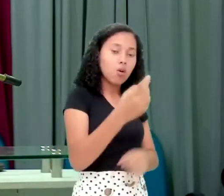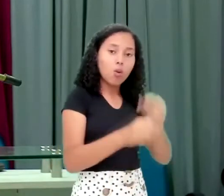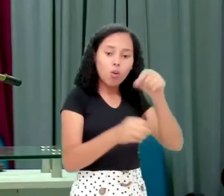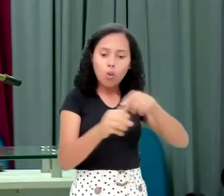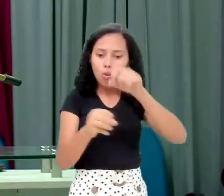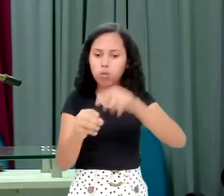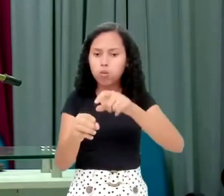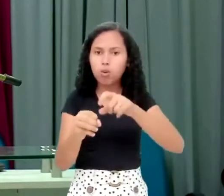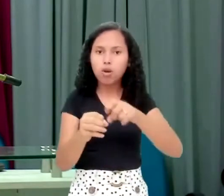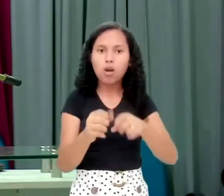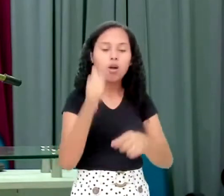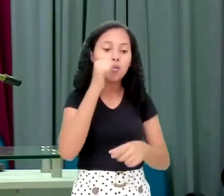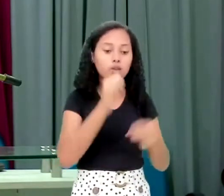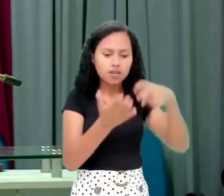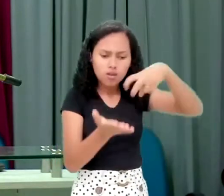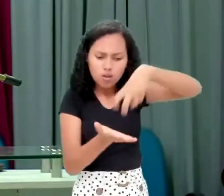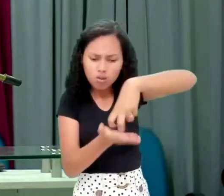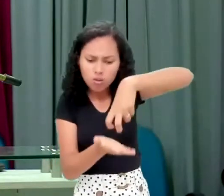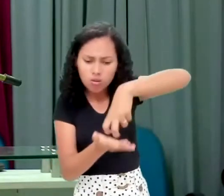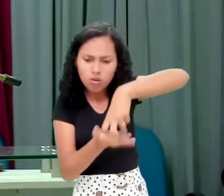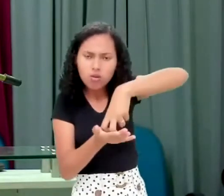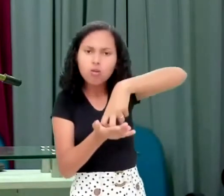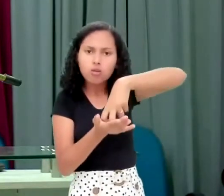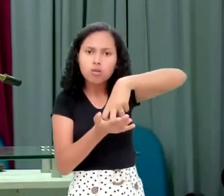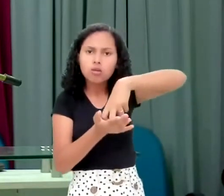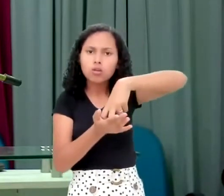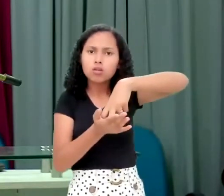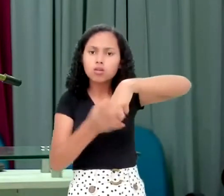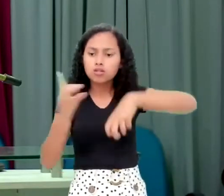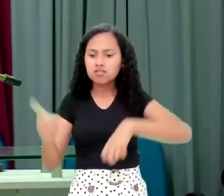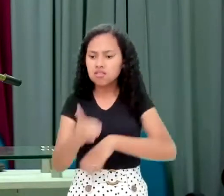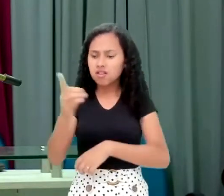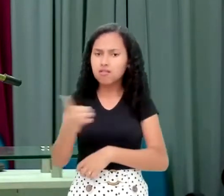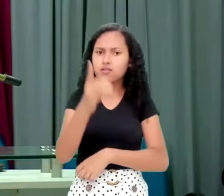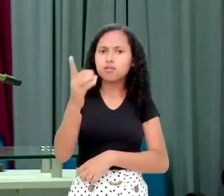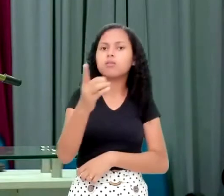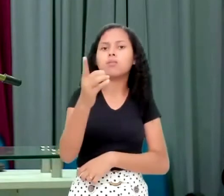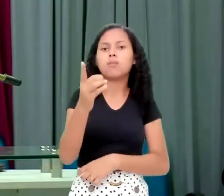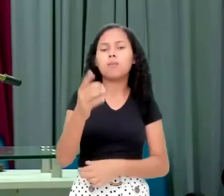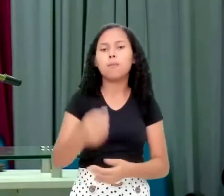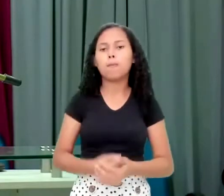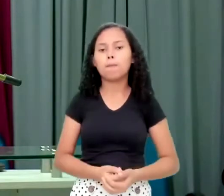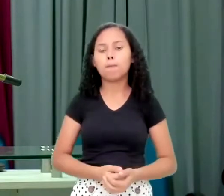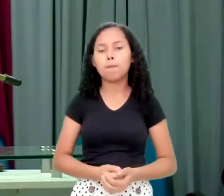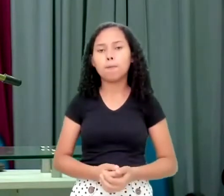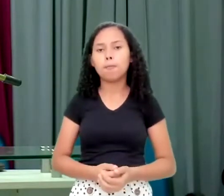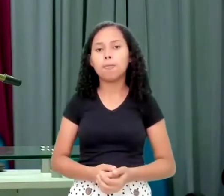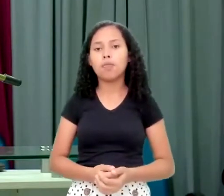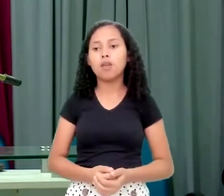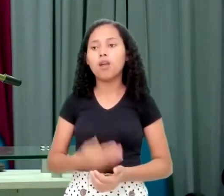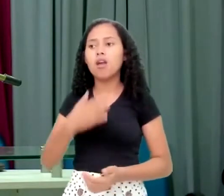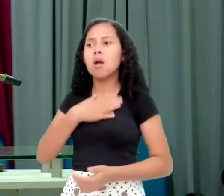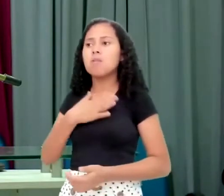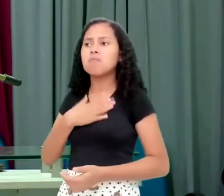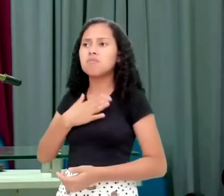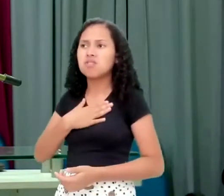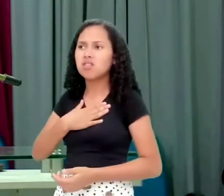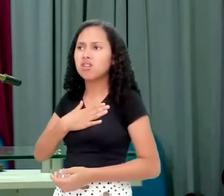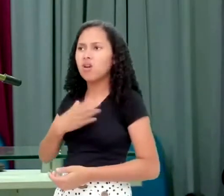ela se ajoelha. Ela se ajoelha perante ele, se humilhou. E ela diz: seja minha a